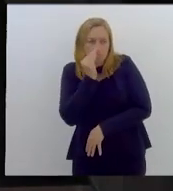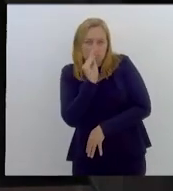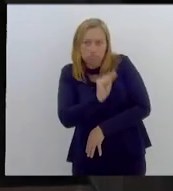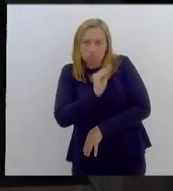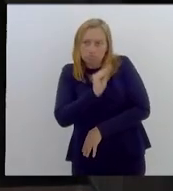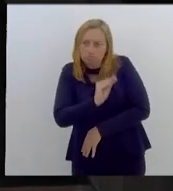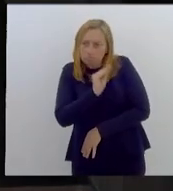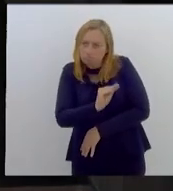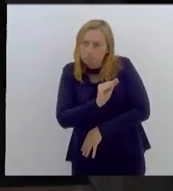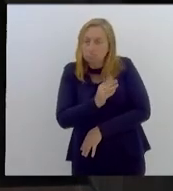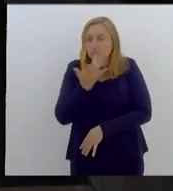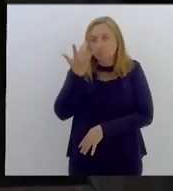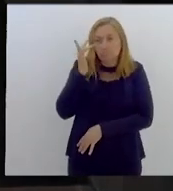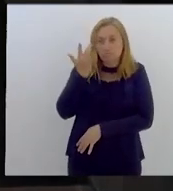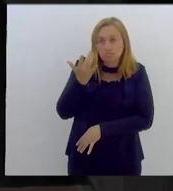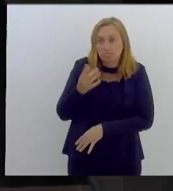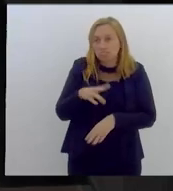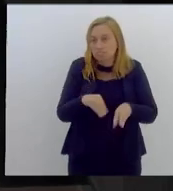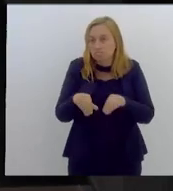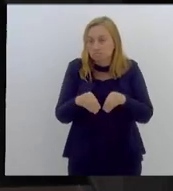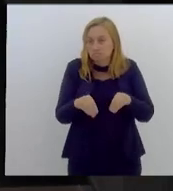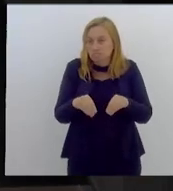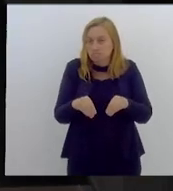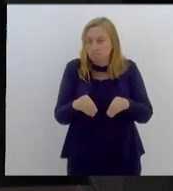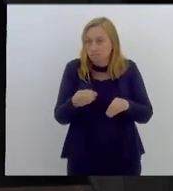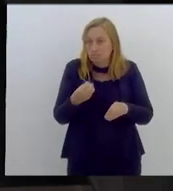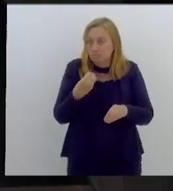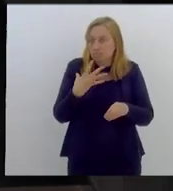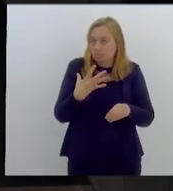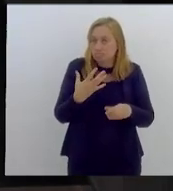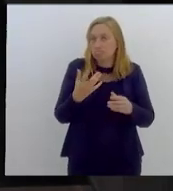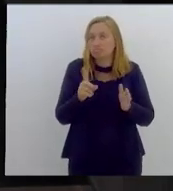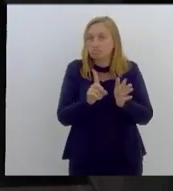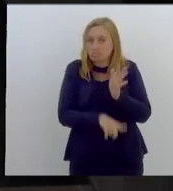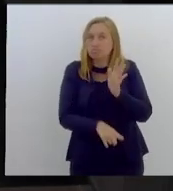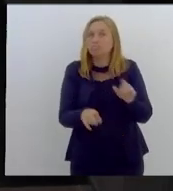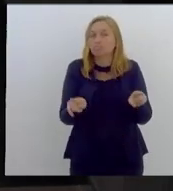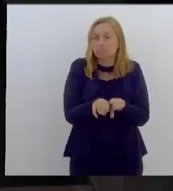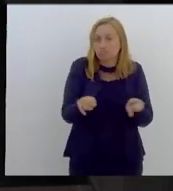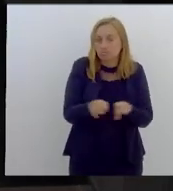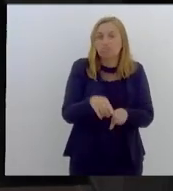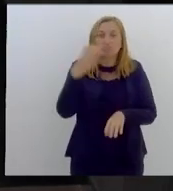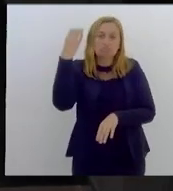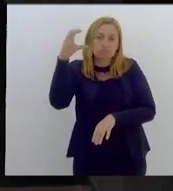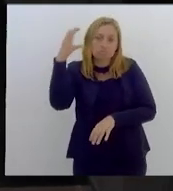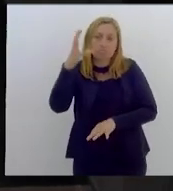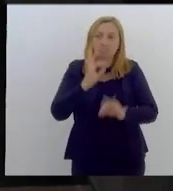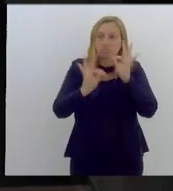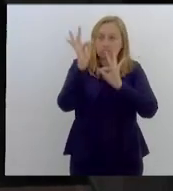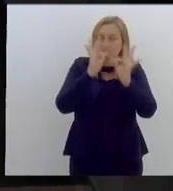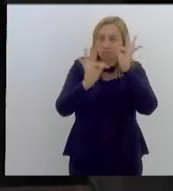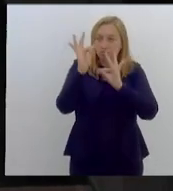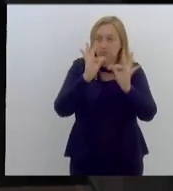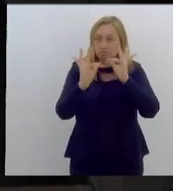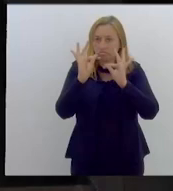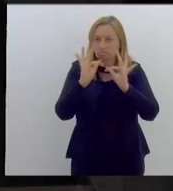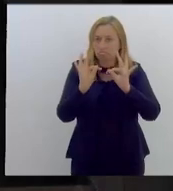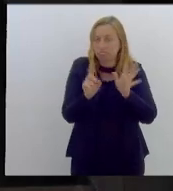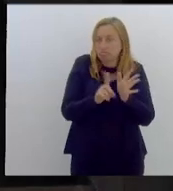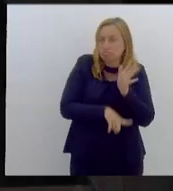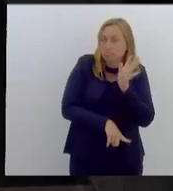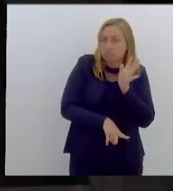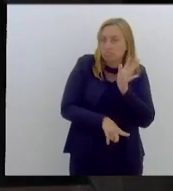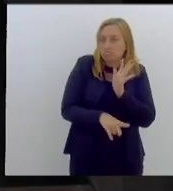negacionista que acha que a Terra é plana. Claro que teve redução também em ciência e tecnologia, com